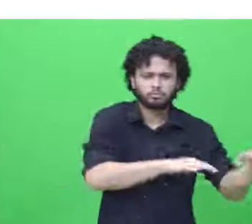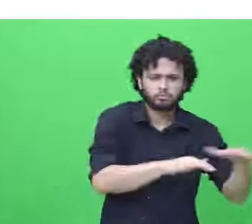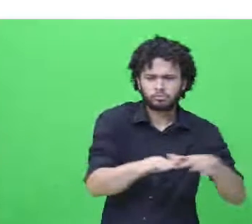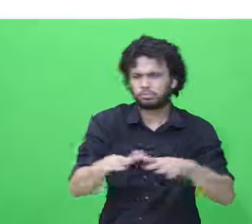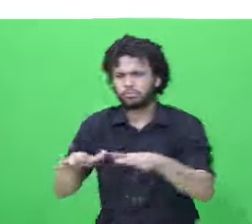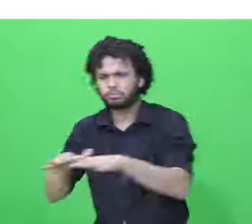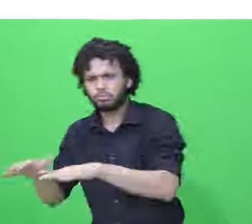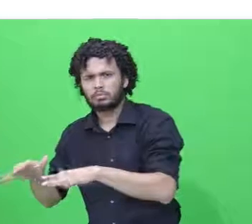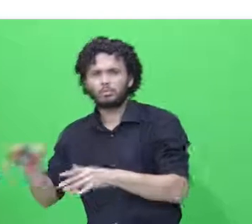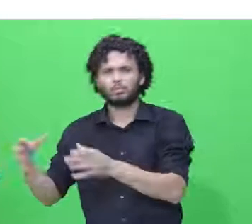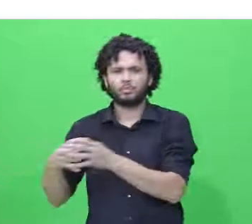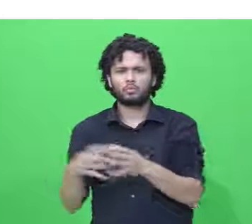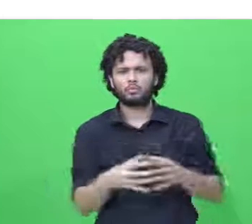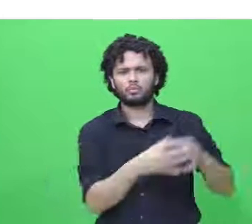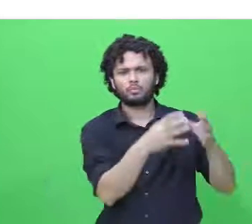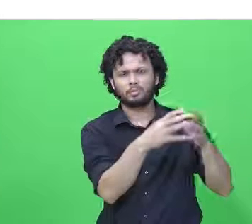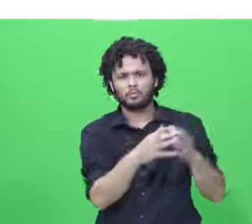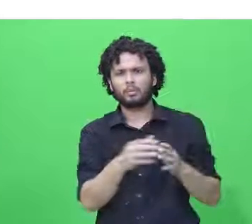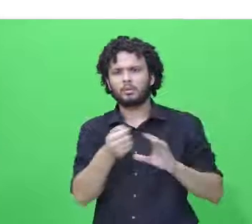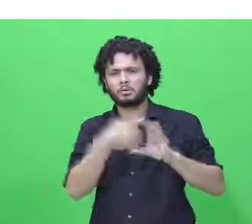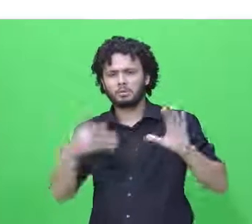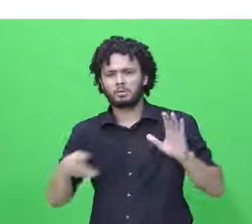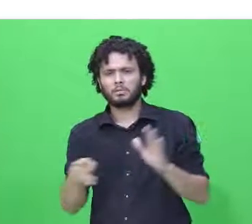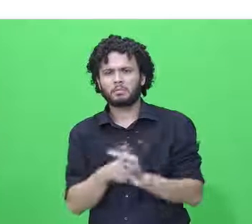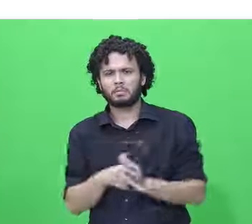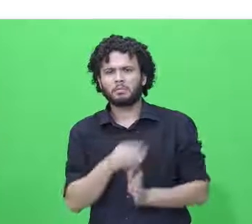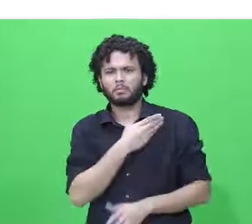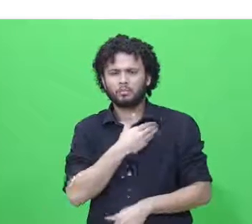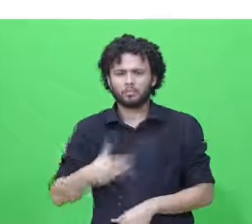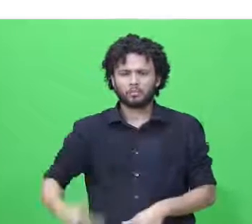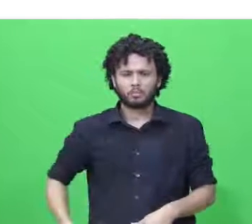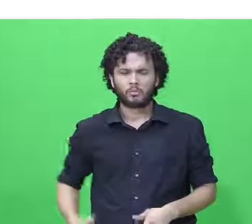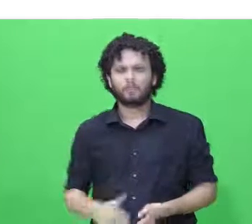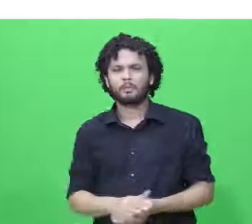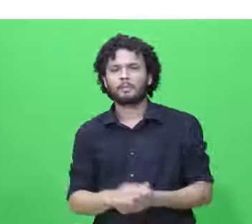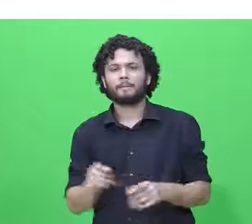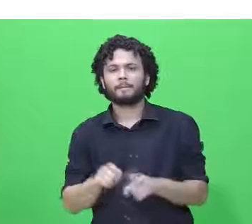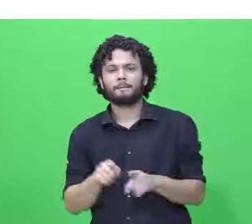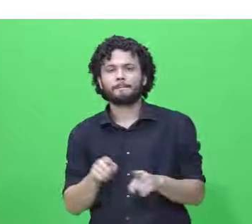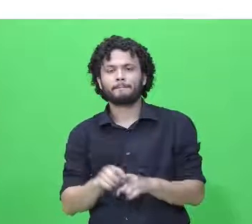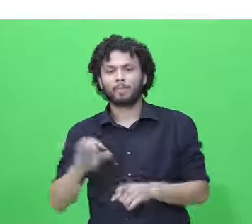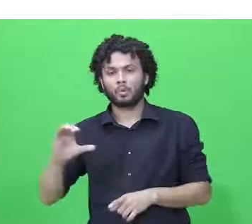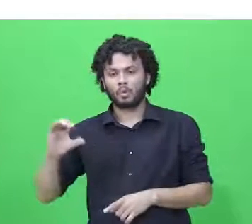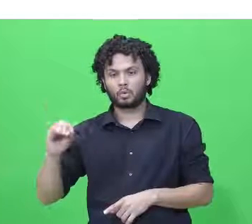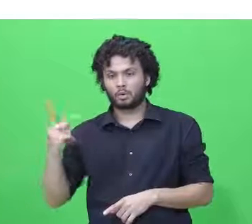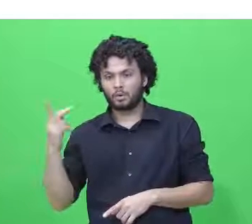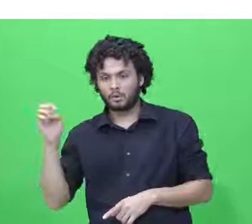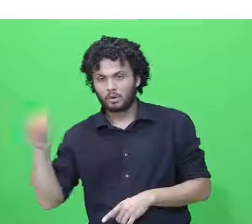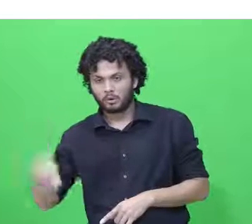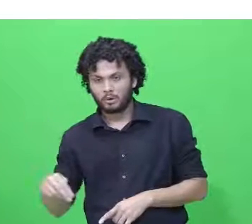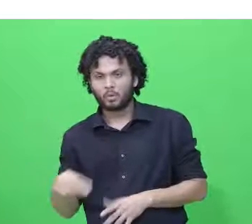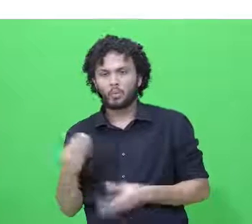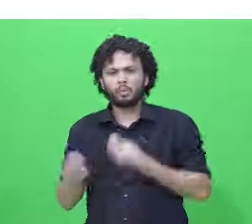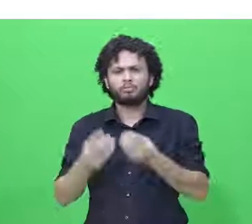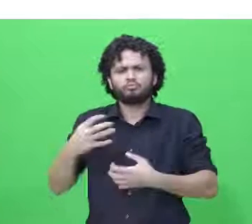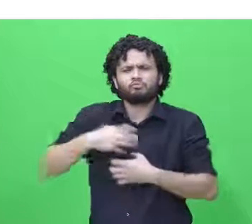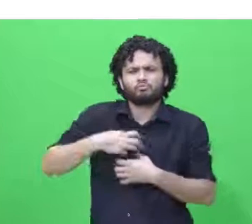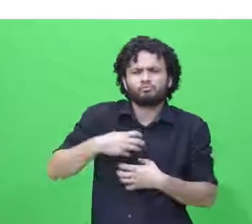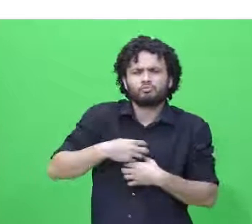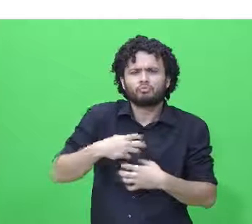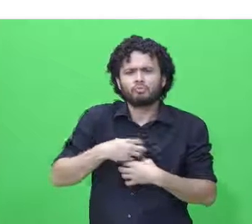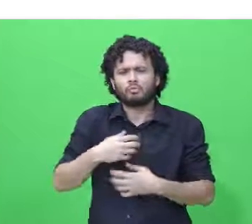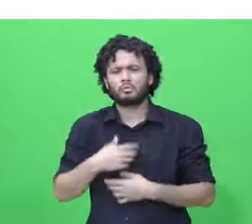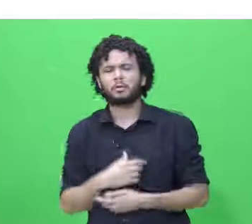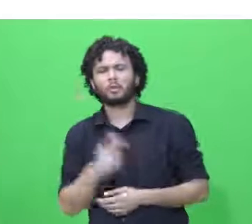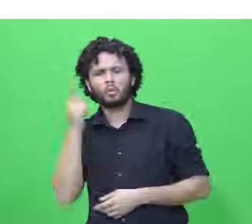caracterizam, então, aí o governo constitucional varguista. E a gestação do Plano COIN, que era para justamente uma forma, na verdade, de Vargas se perpetuar